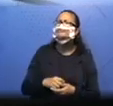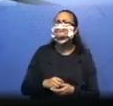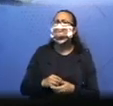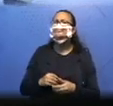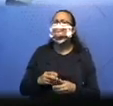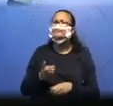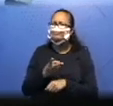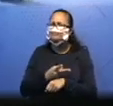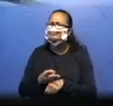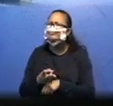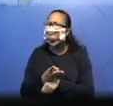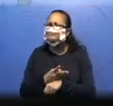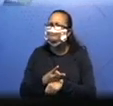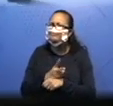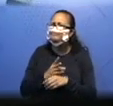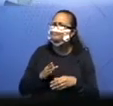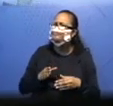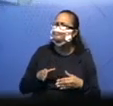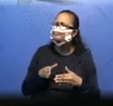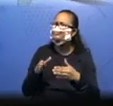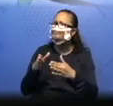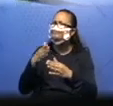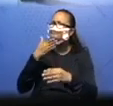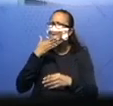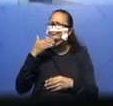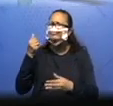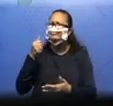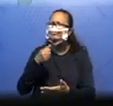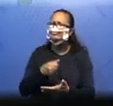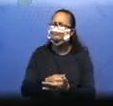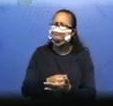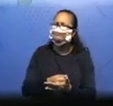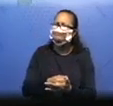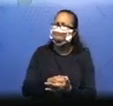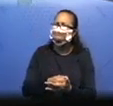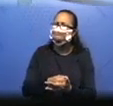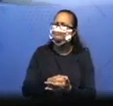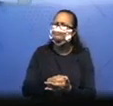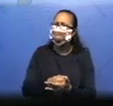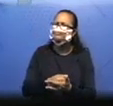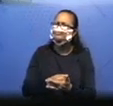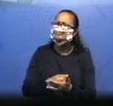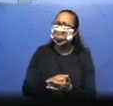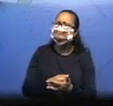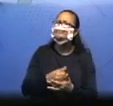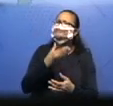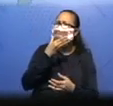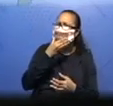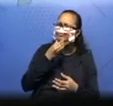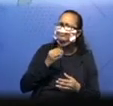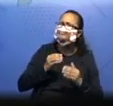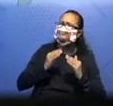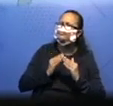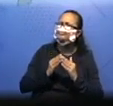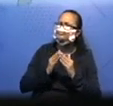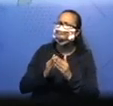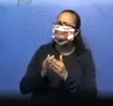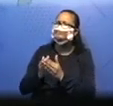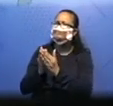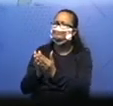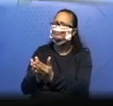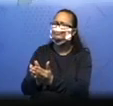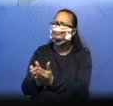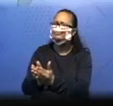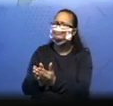procurar territórios, vão procurar novas rotas, que eu pago a sua viagem. E lá saiu Cristóvão Colombo, com